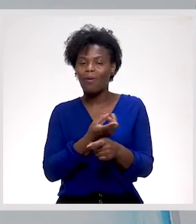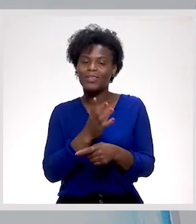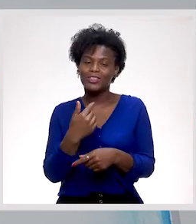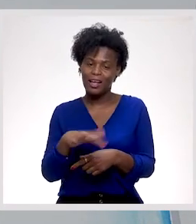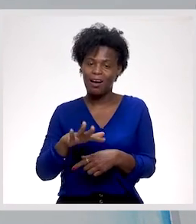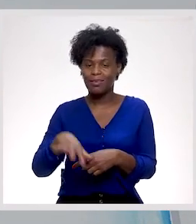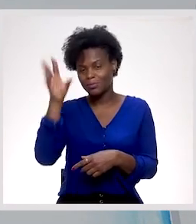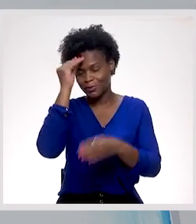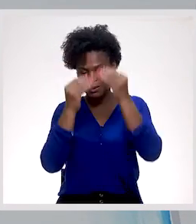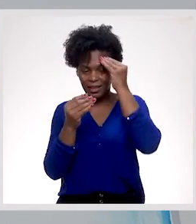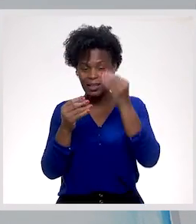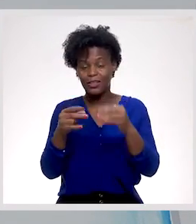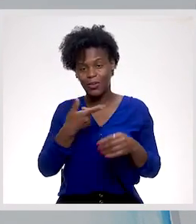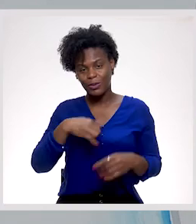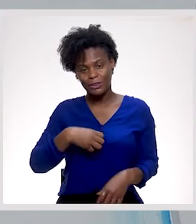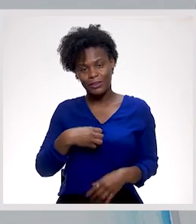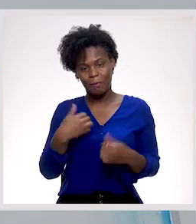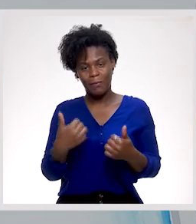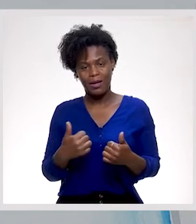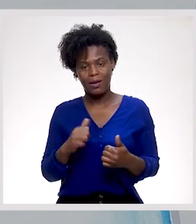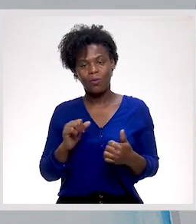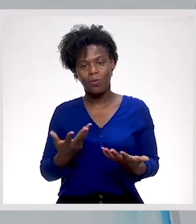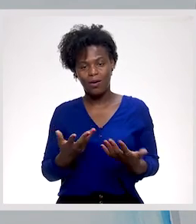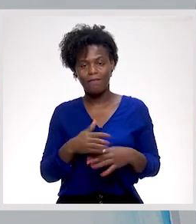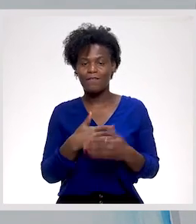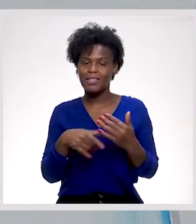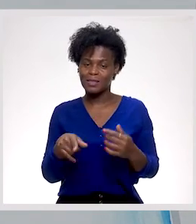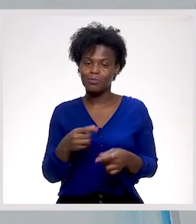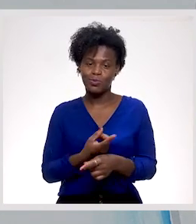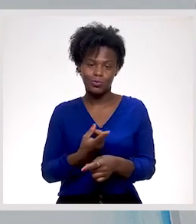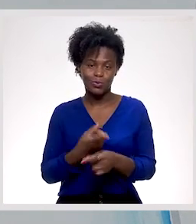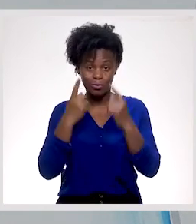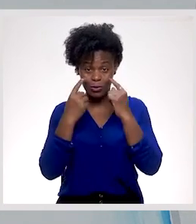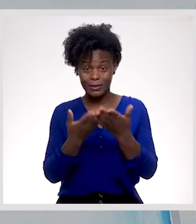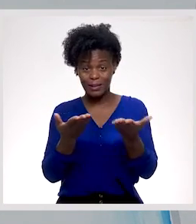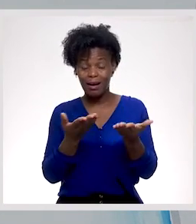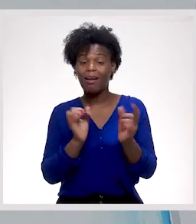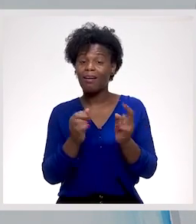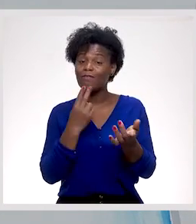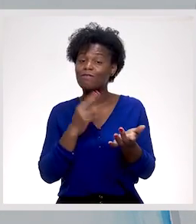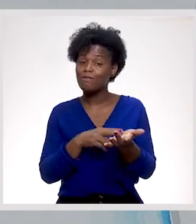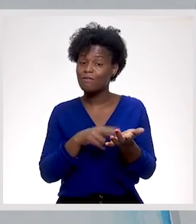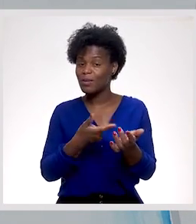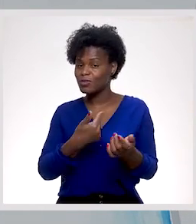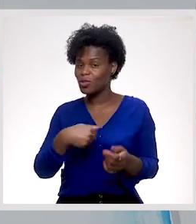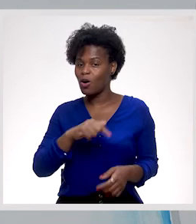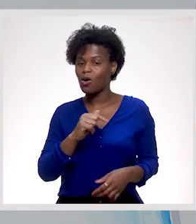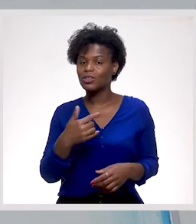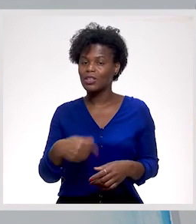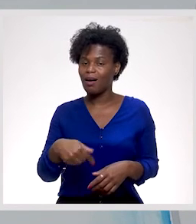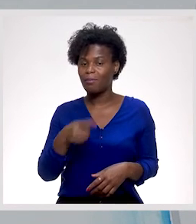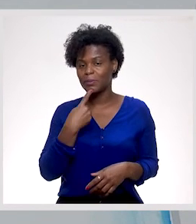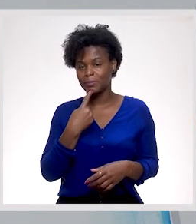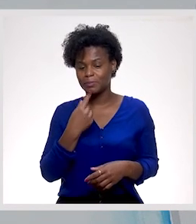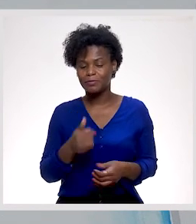estão a aprender. E sentimos bem quando fazemos isso, quando demonstramos que realmente nós estamos a